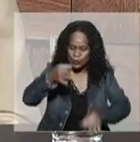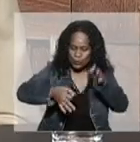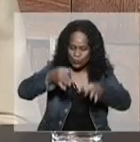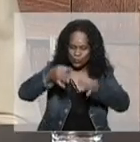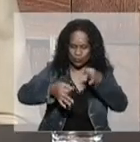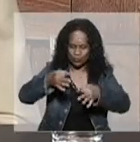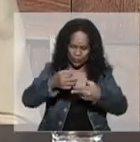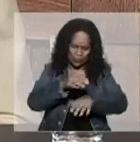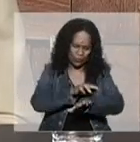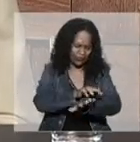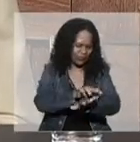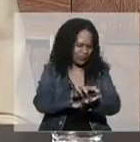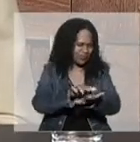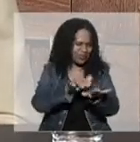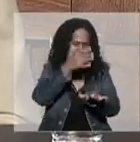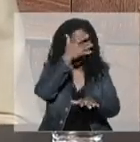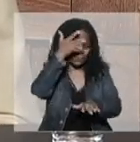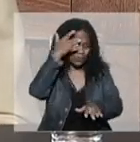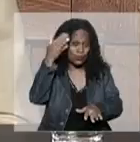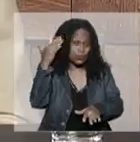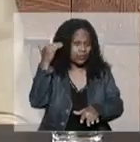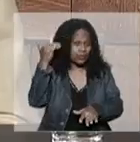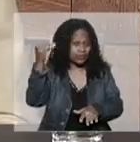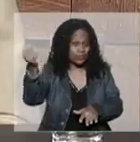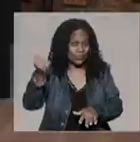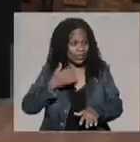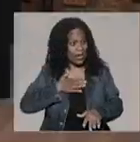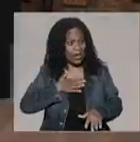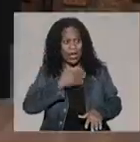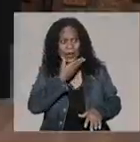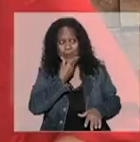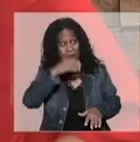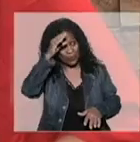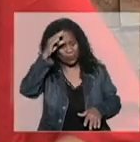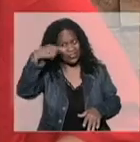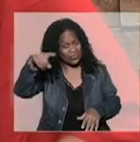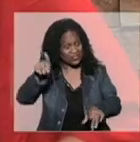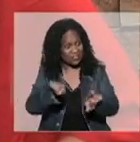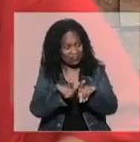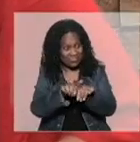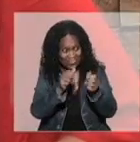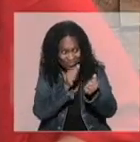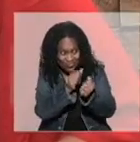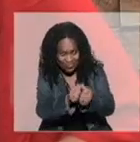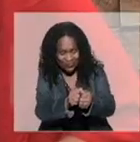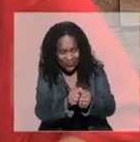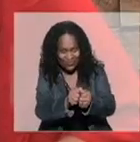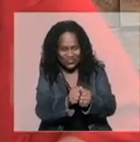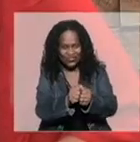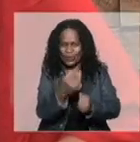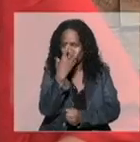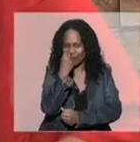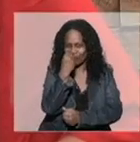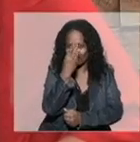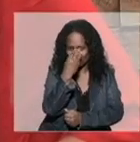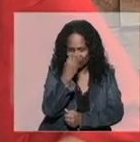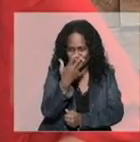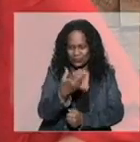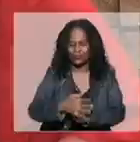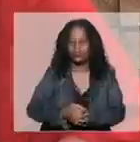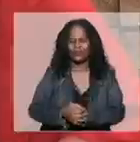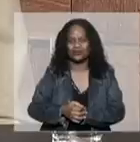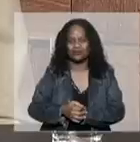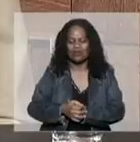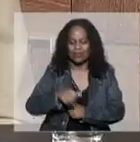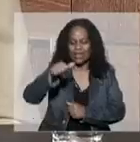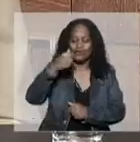Tinha Humberto Reis, Sérgio Bittencourt, José Messias. Meu tio Gervásio Batista. Gervásio Batista. Isso, fotógrafo.